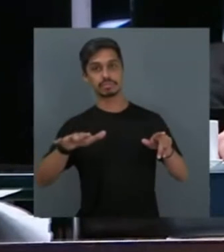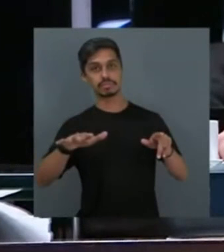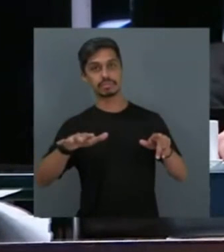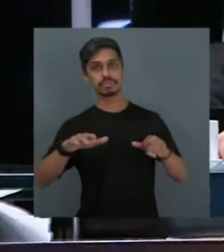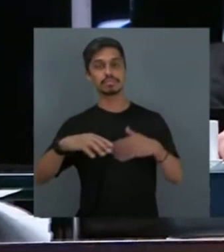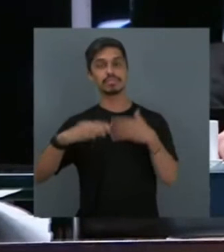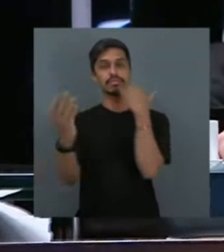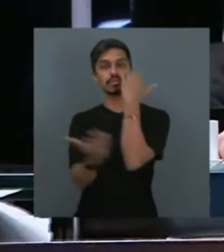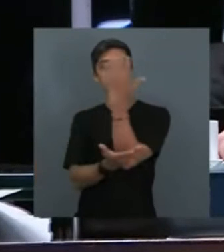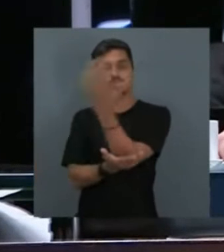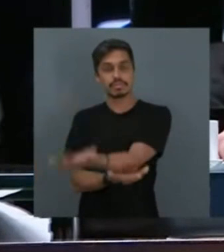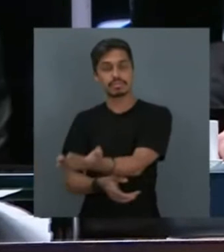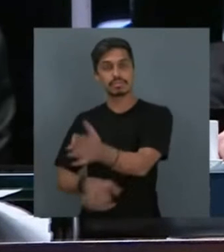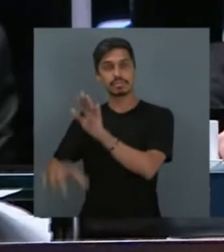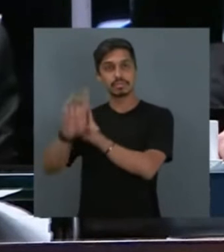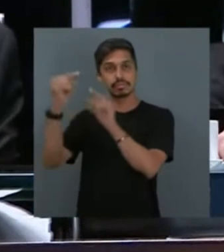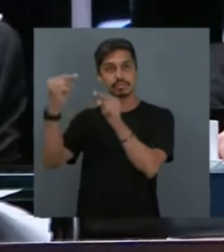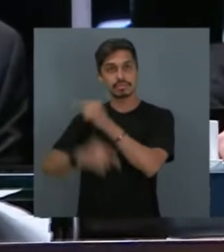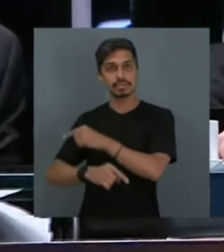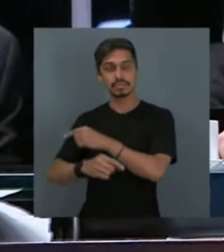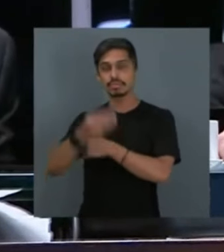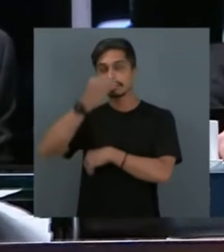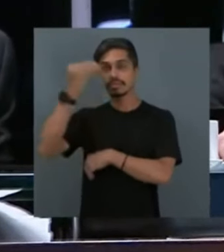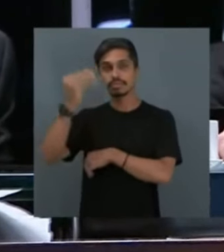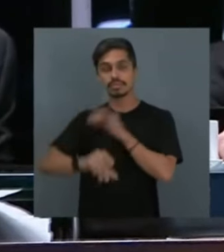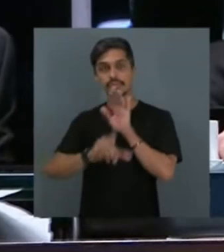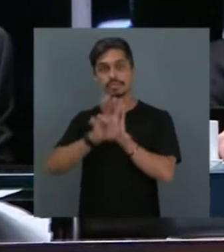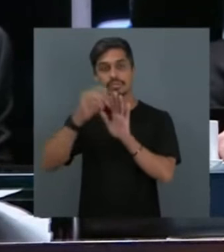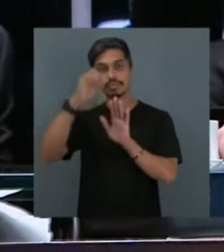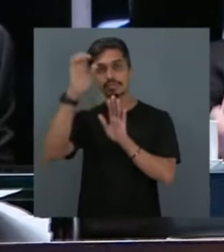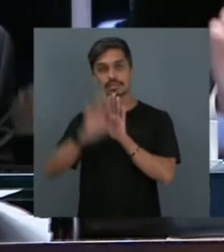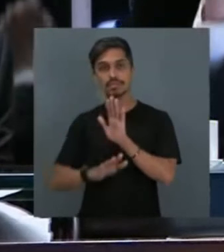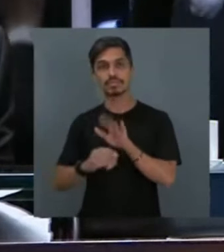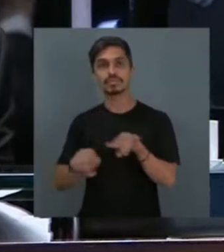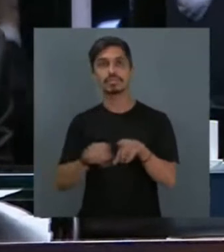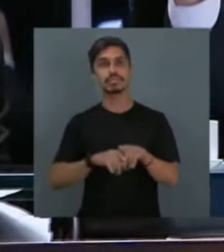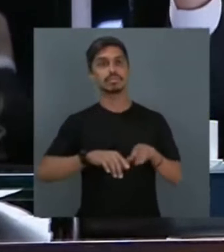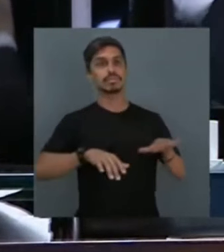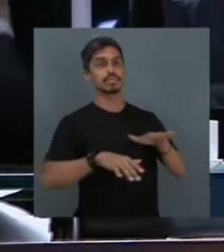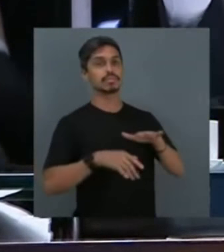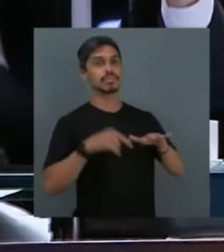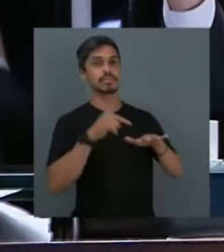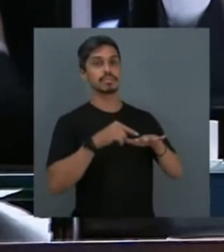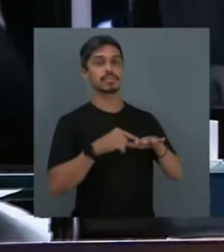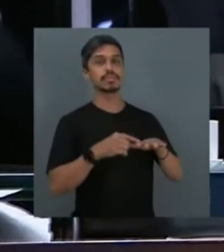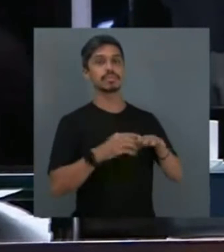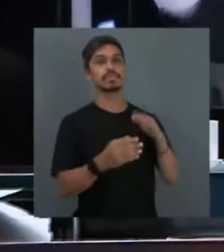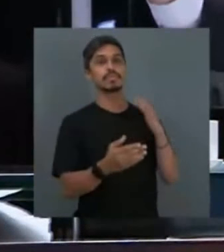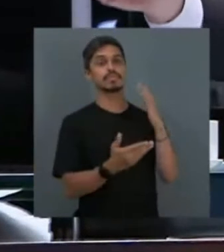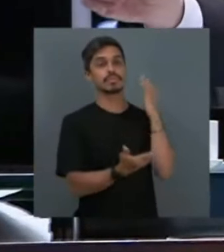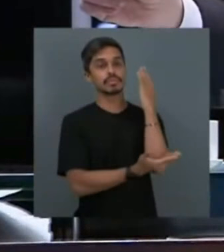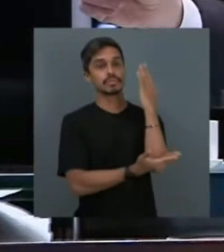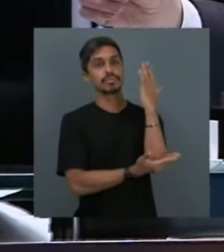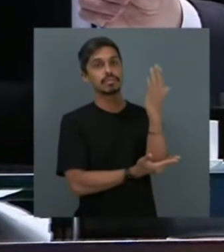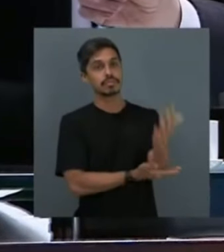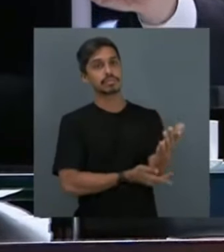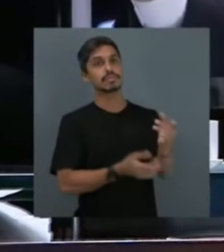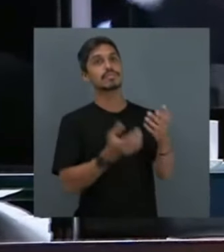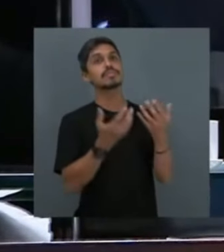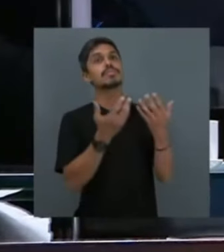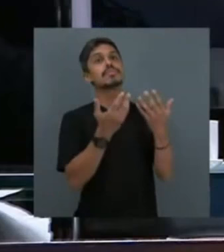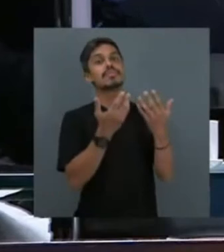desmatamento ilegal que descumpre a legislação ambiental brasileira e a supressão vegetal autorizada pela